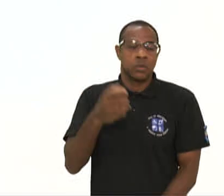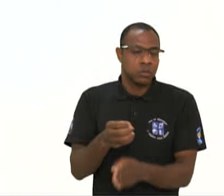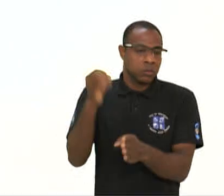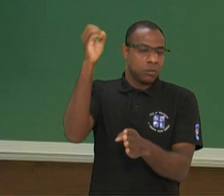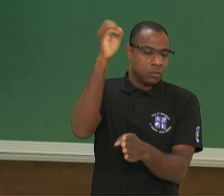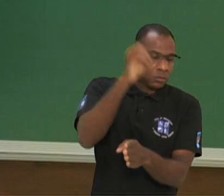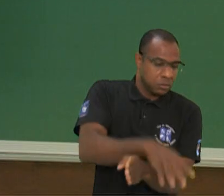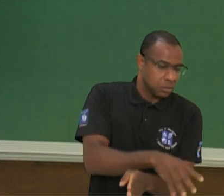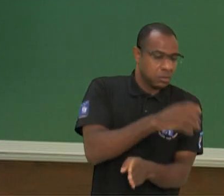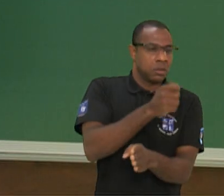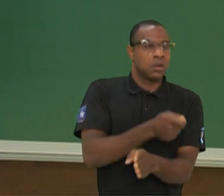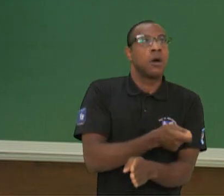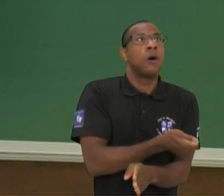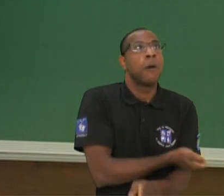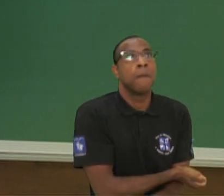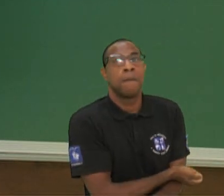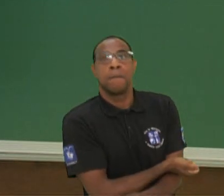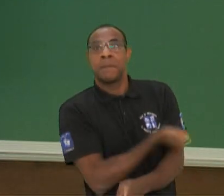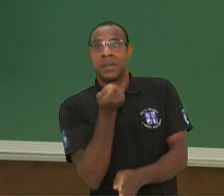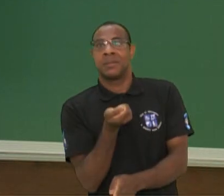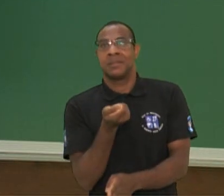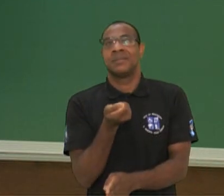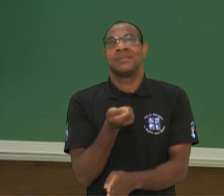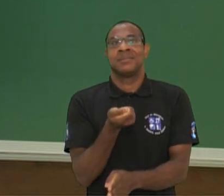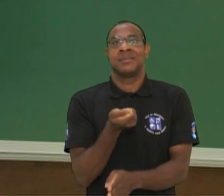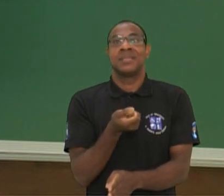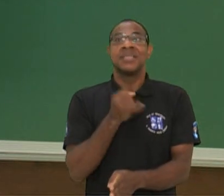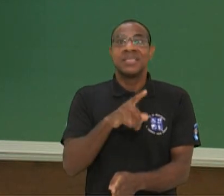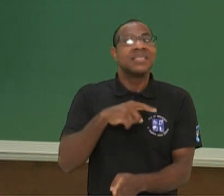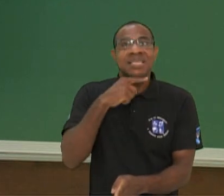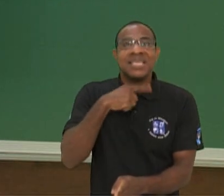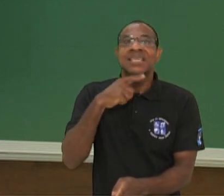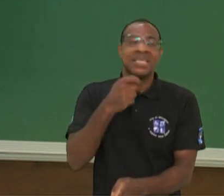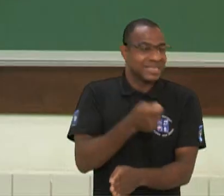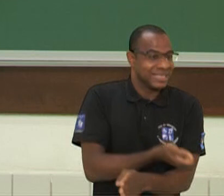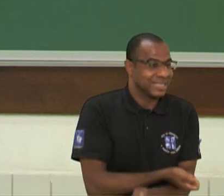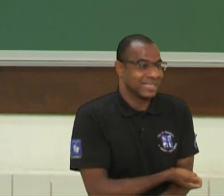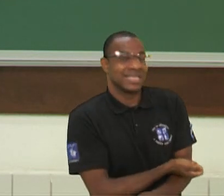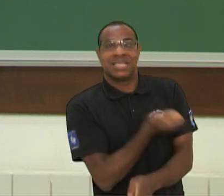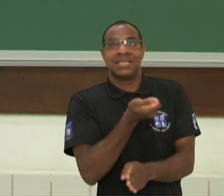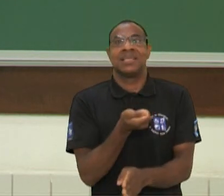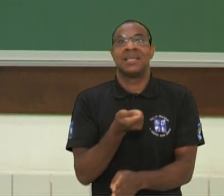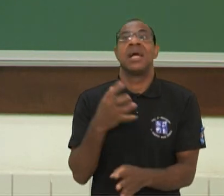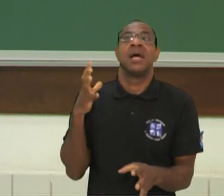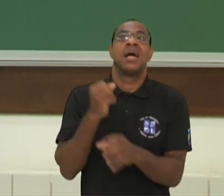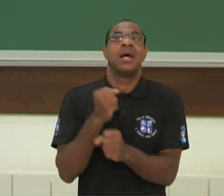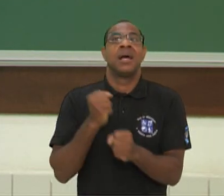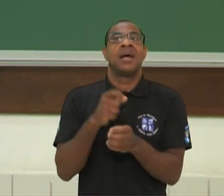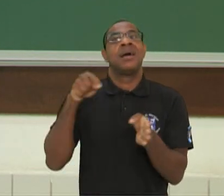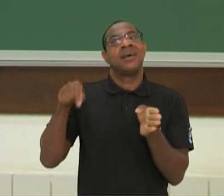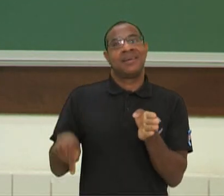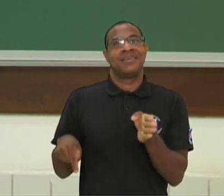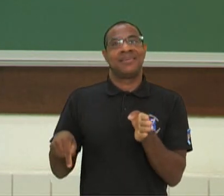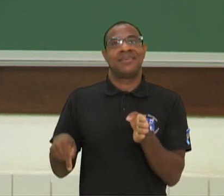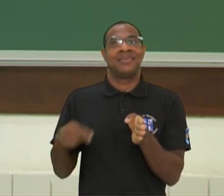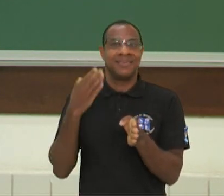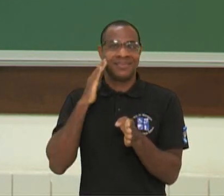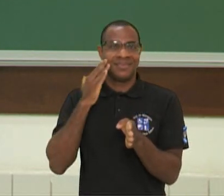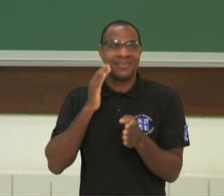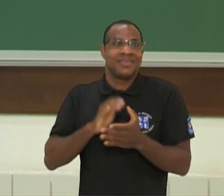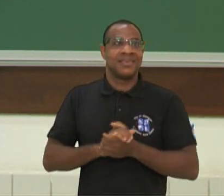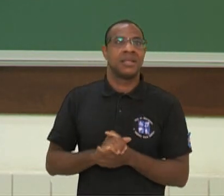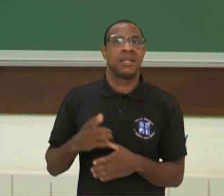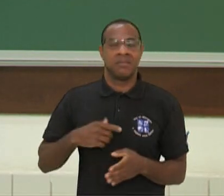que devolva a bola para fora dos limites, né, da outra meia quadra. Então, muito parecido nesse caso com o tênis de mesa, né? Eu